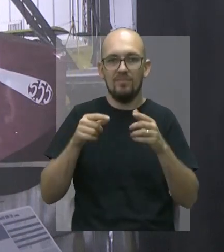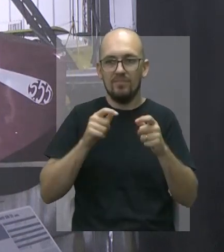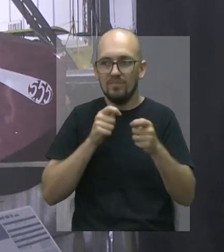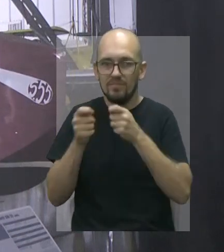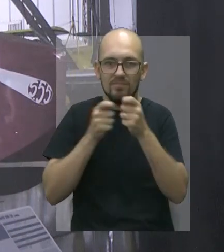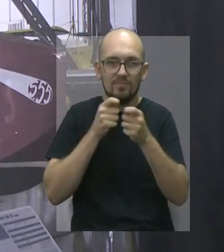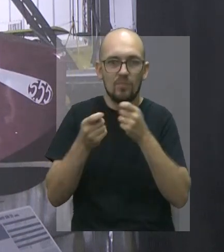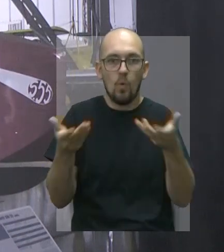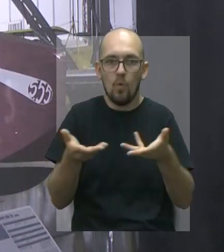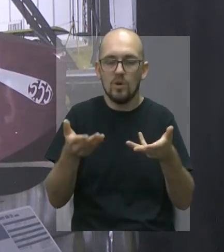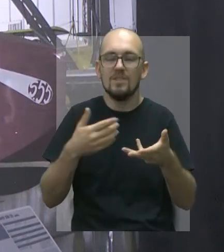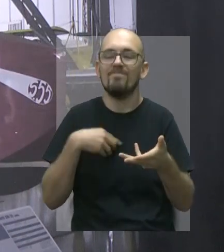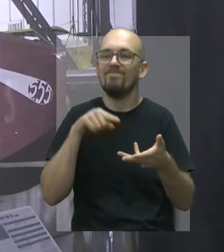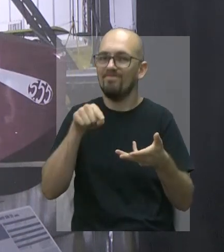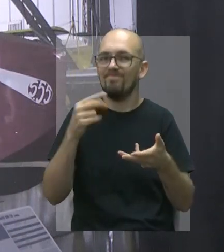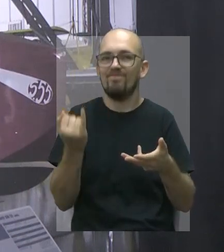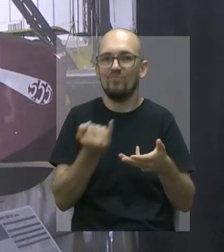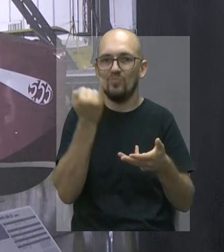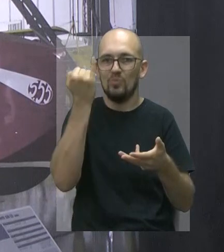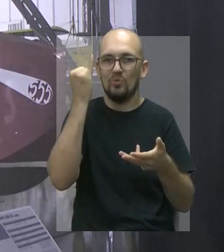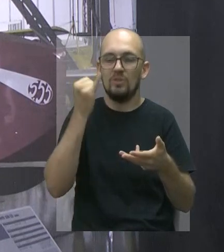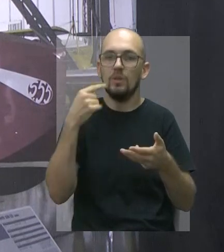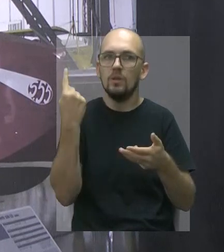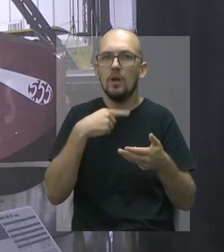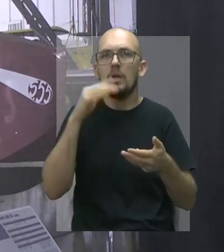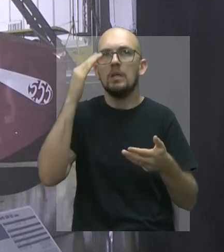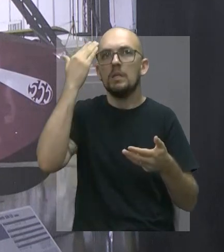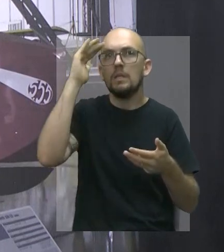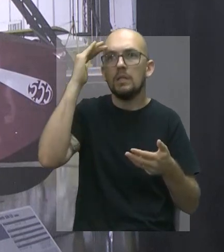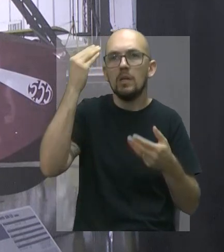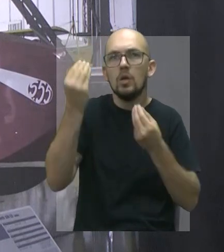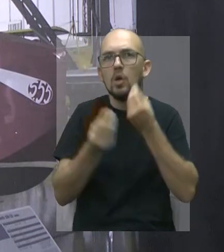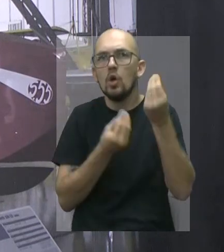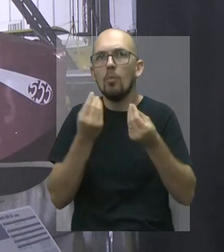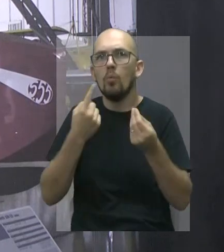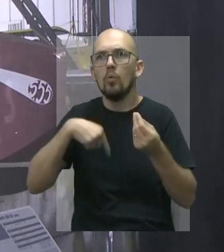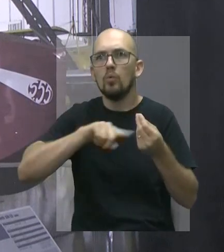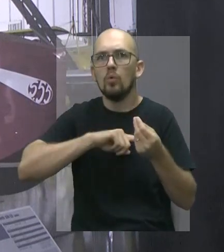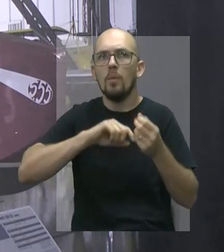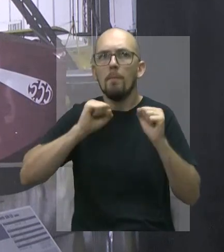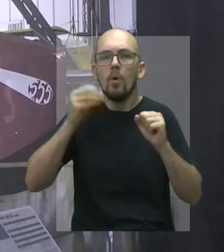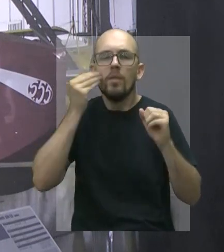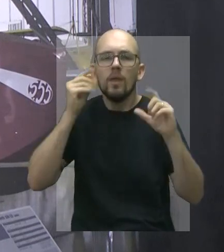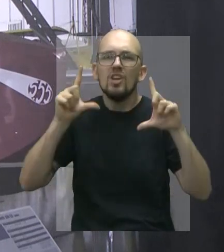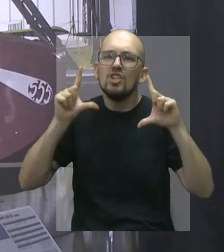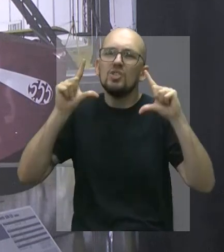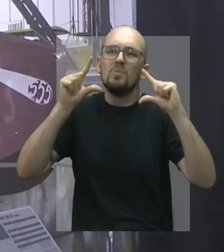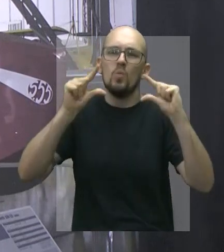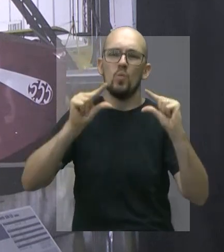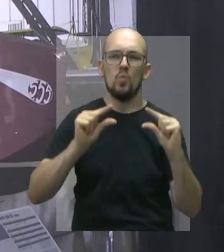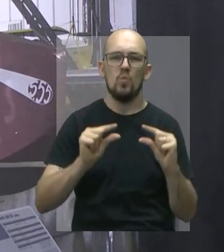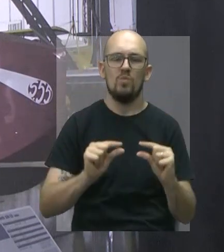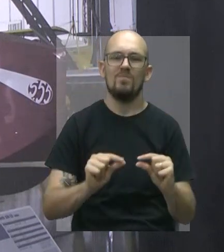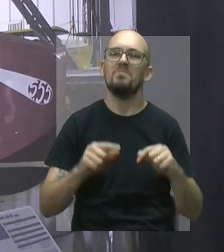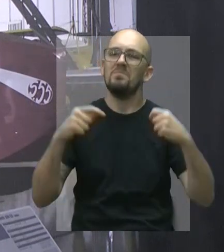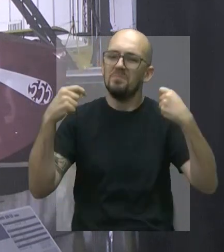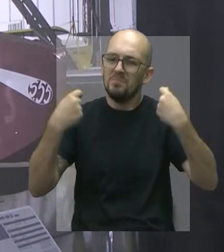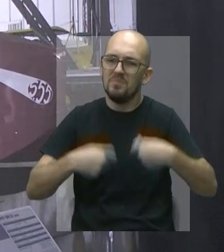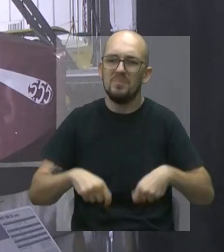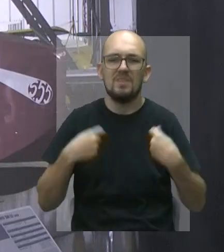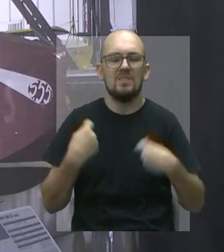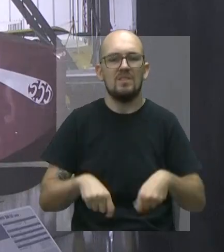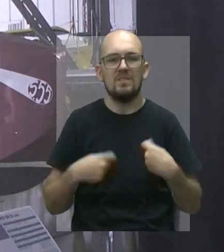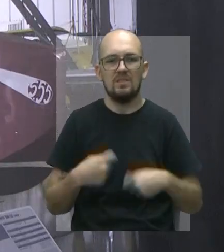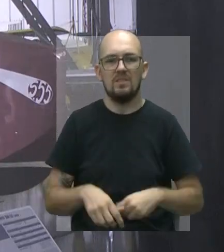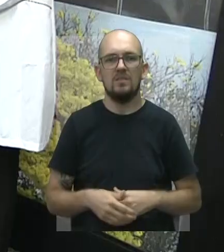é imprescindível para a gente entender o quanto que a gente pode diminuir essas taxas, essas